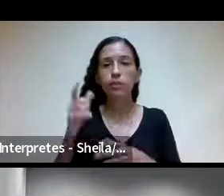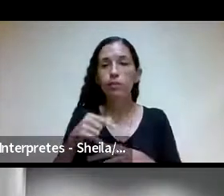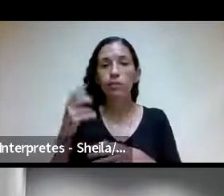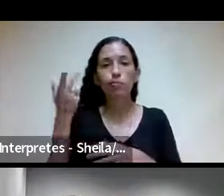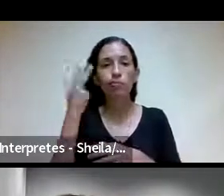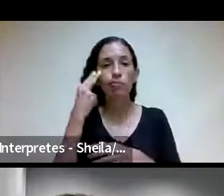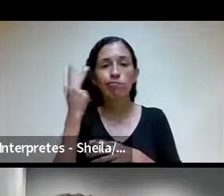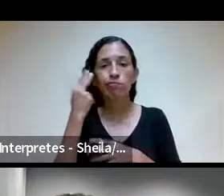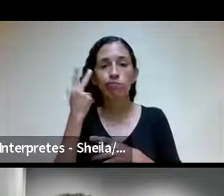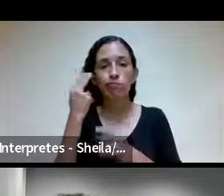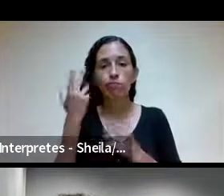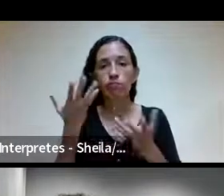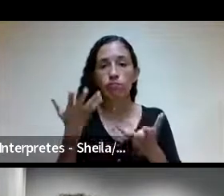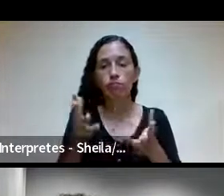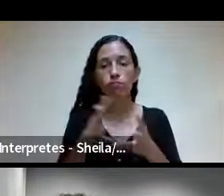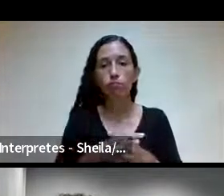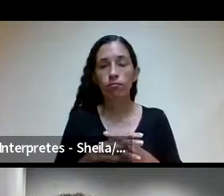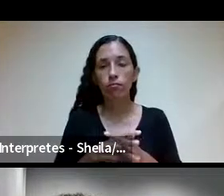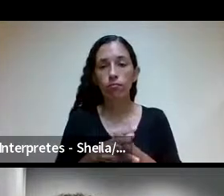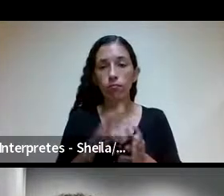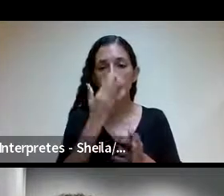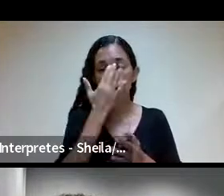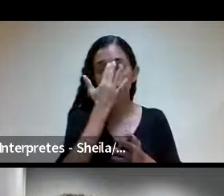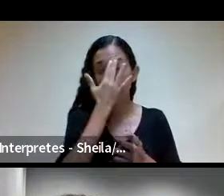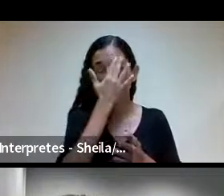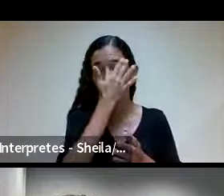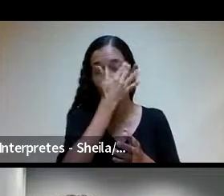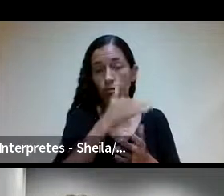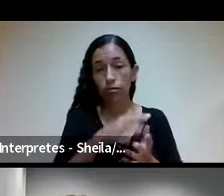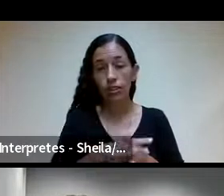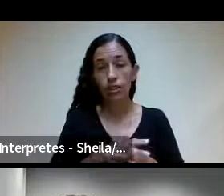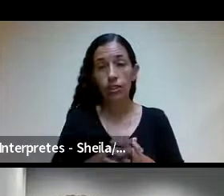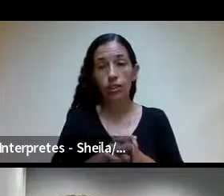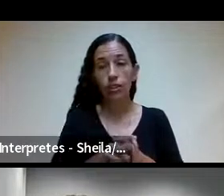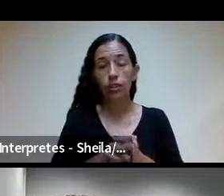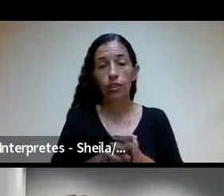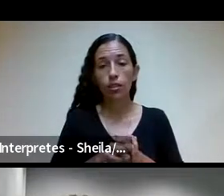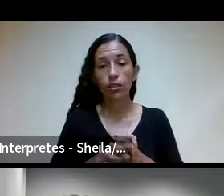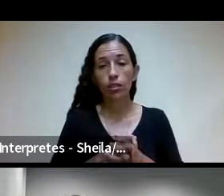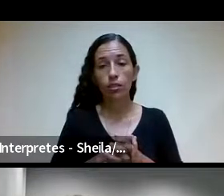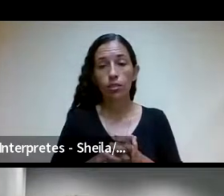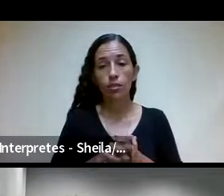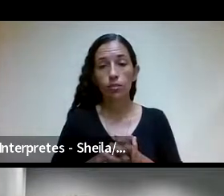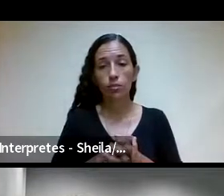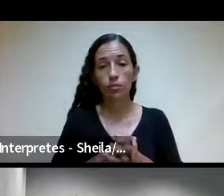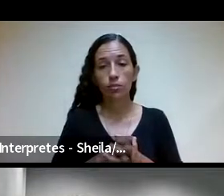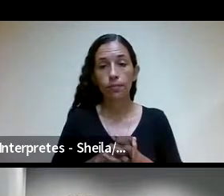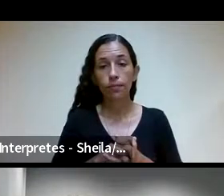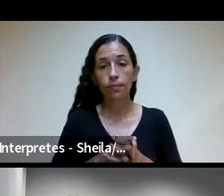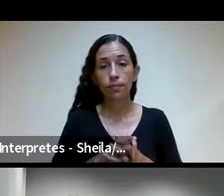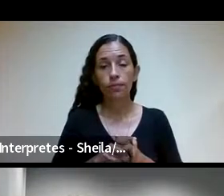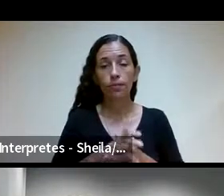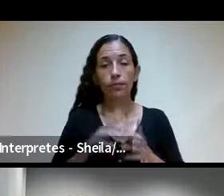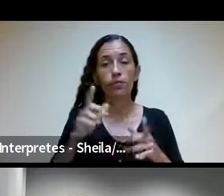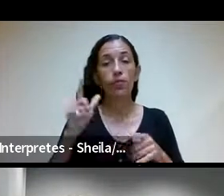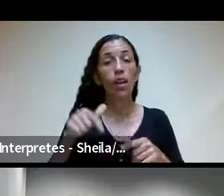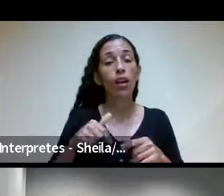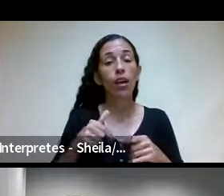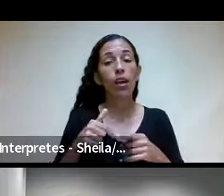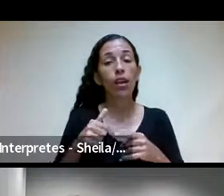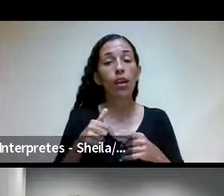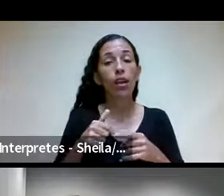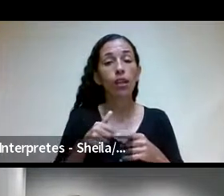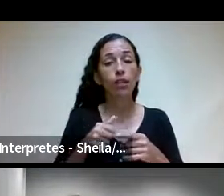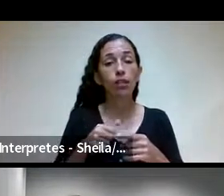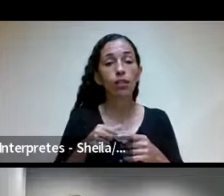apreciadas rotineiramente nas sessões aqui, na fase administrativa. São casos em que os requisitos legais